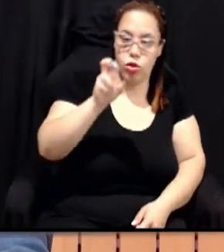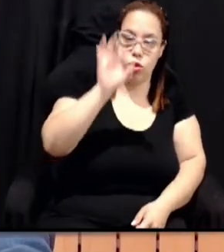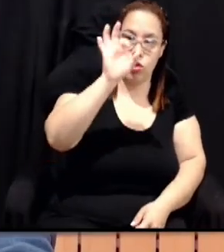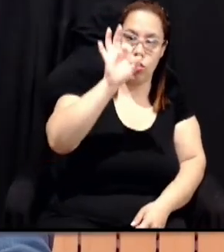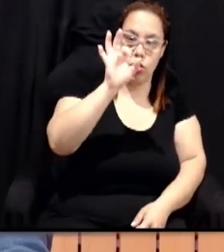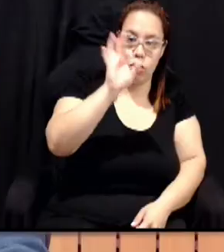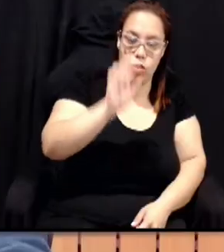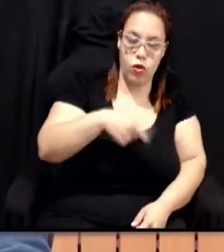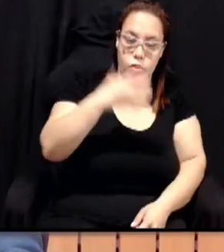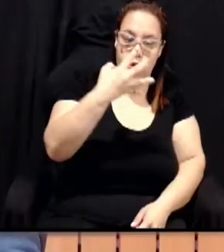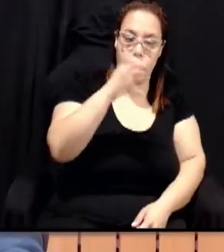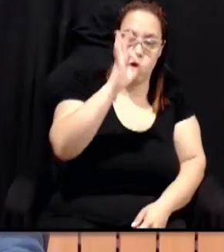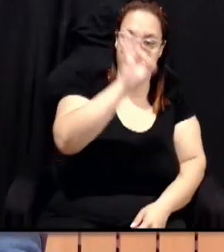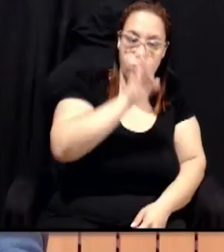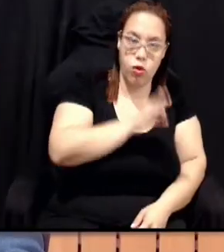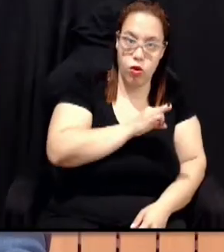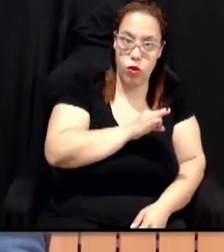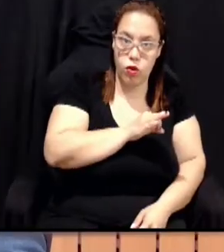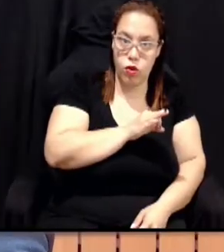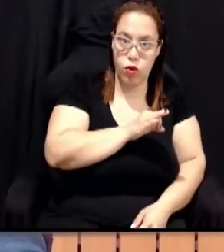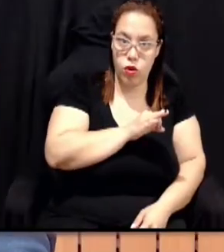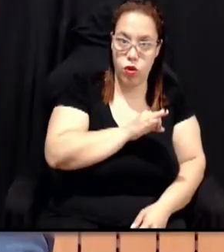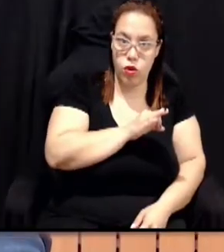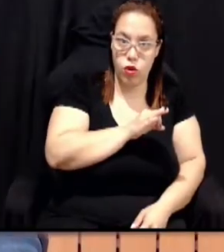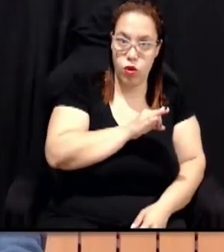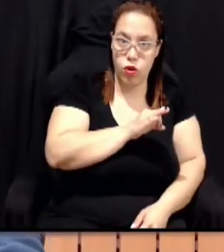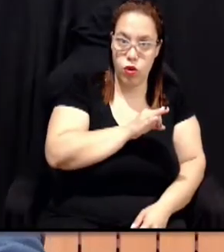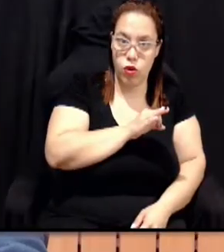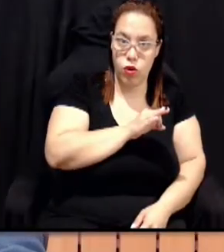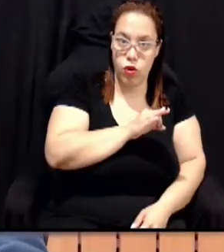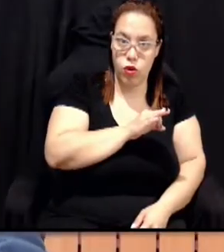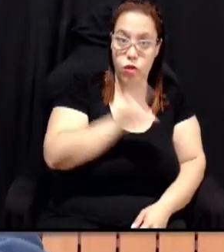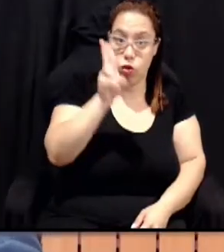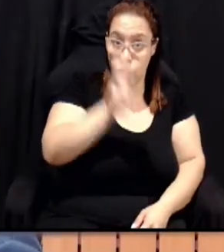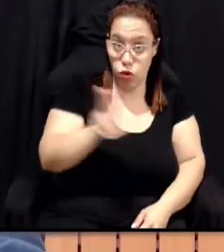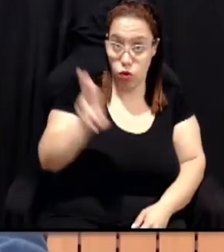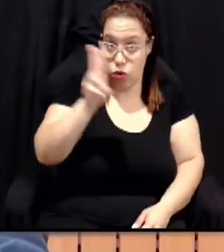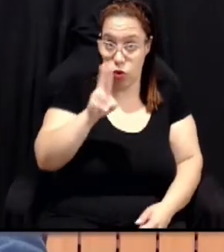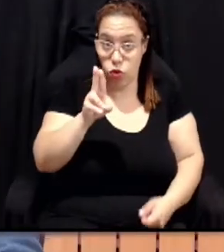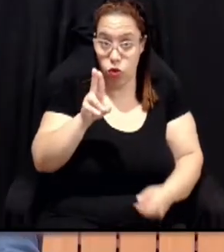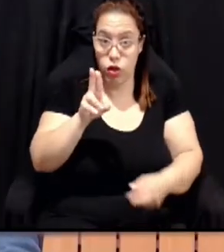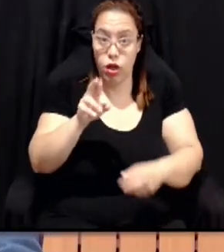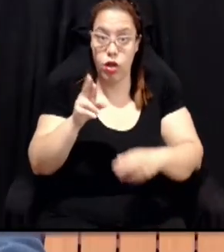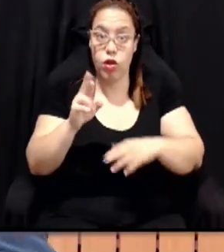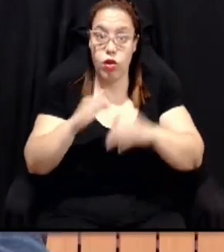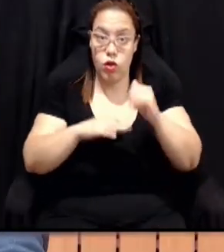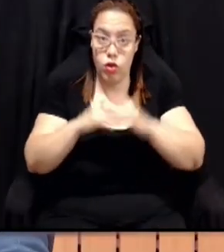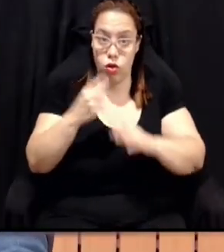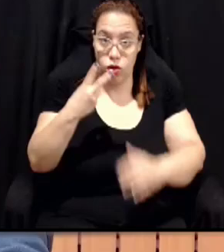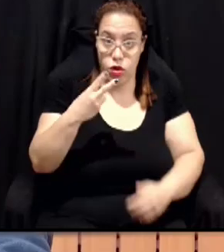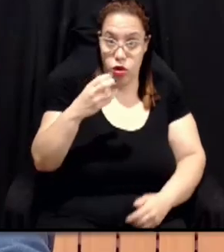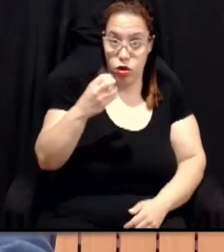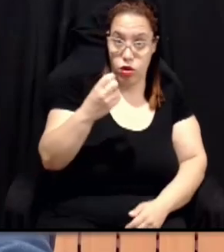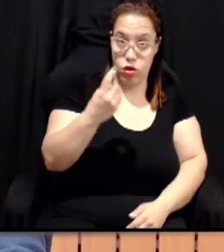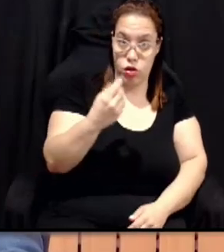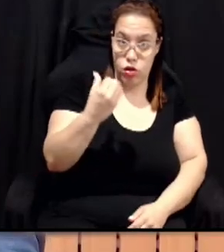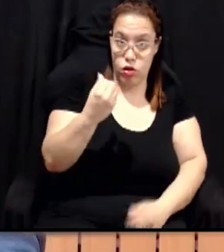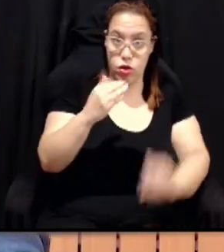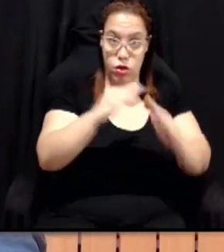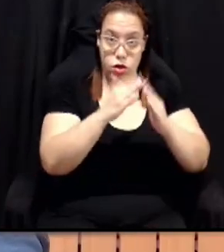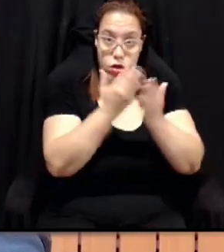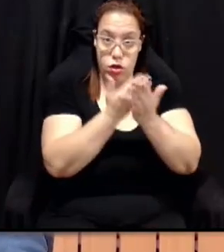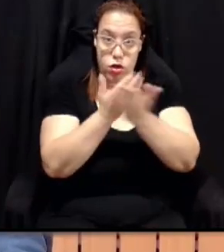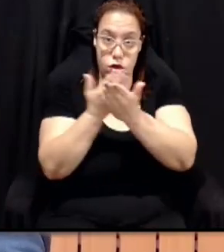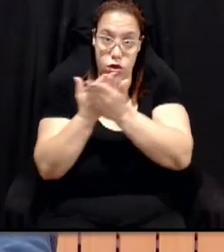95,4% foram usados os recursos, 216 unidades, das